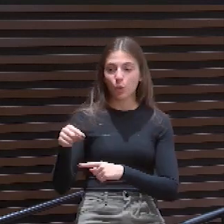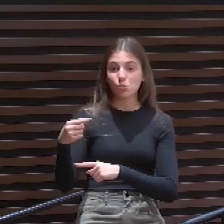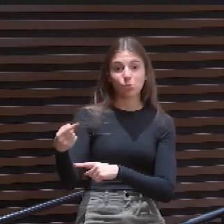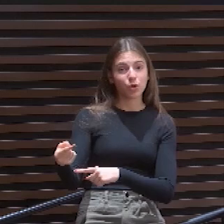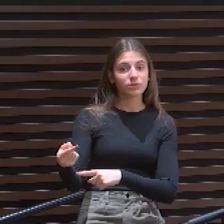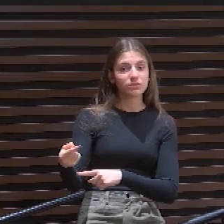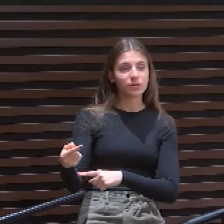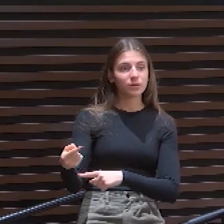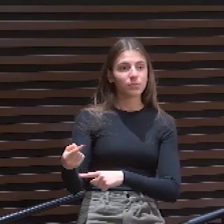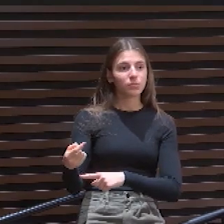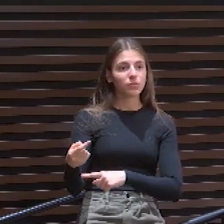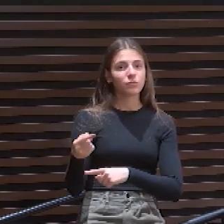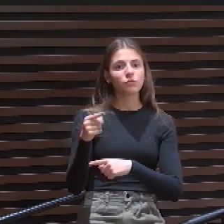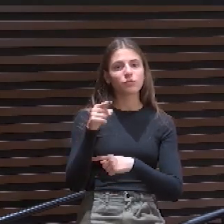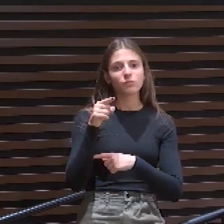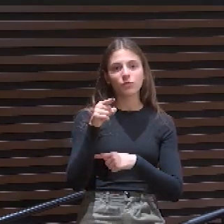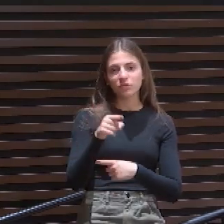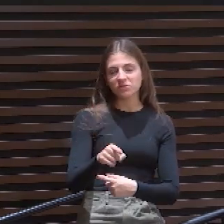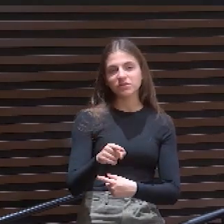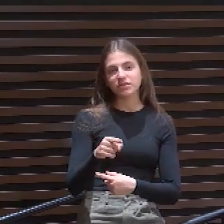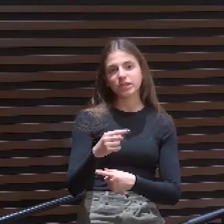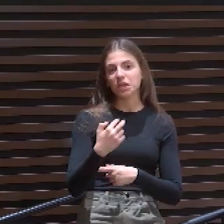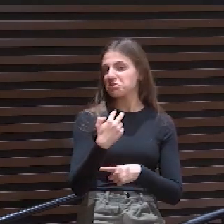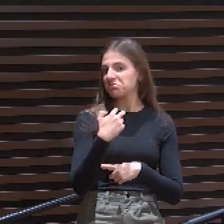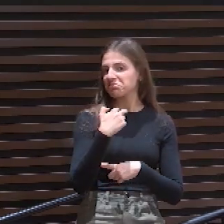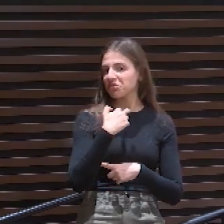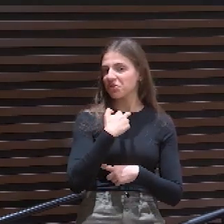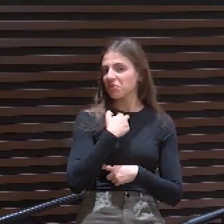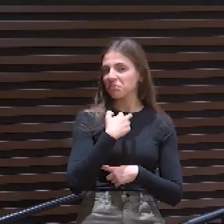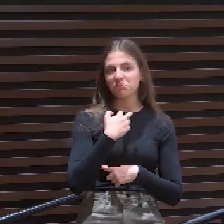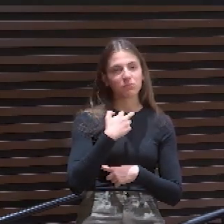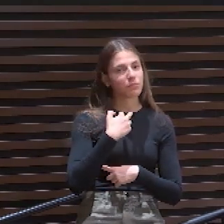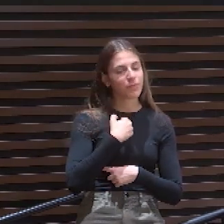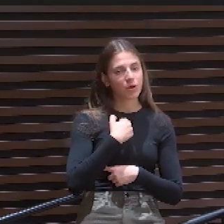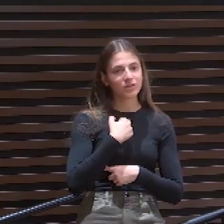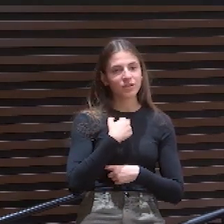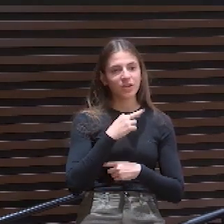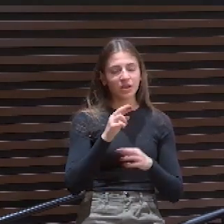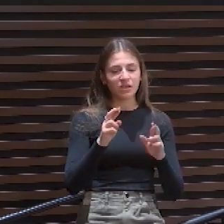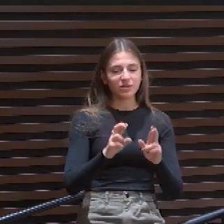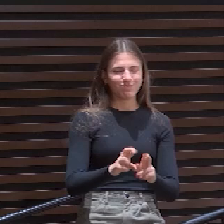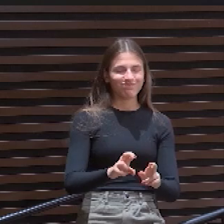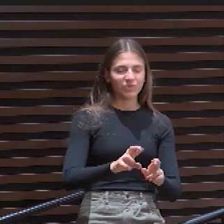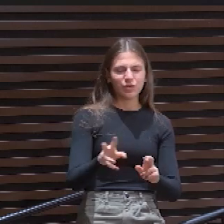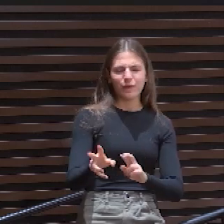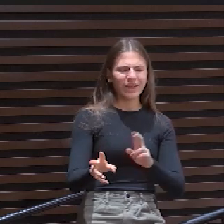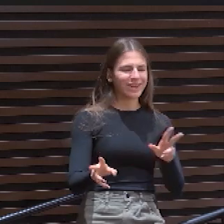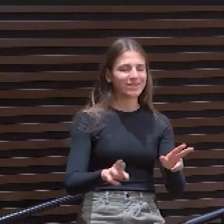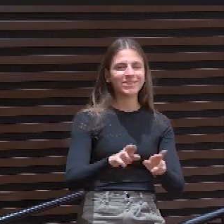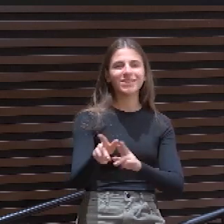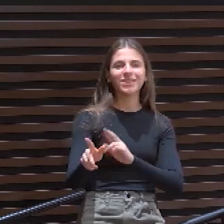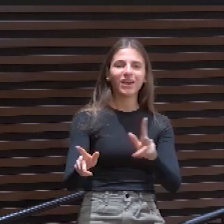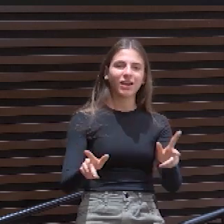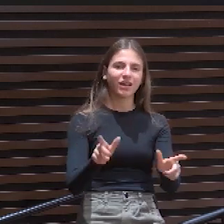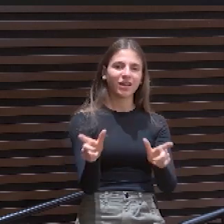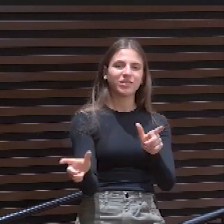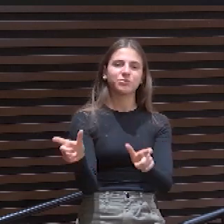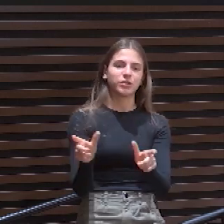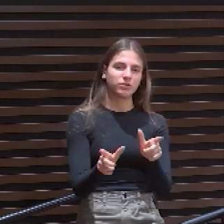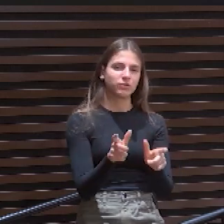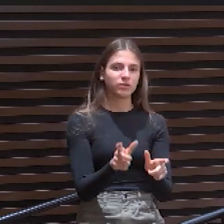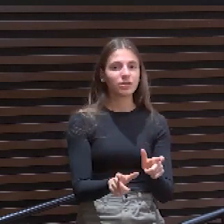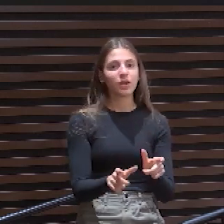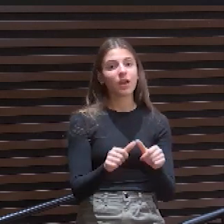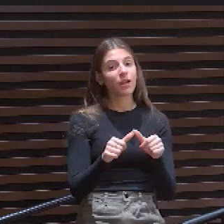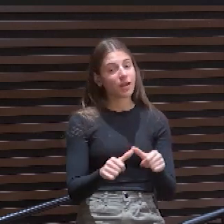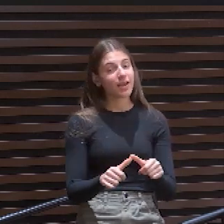há oportunidade para cometer distinção de pessoas. É essa lei, a do